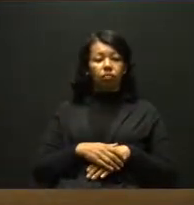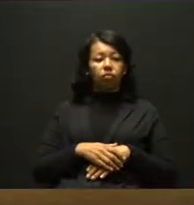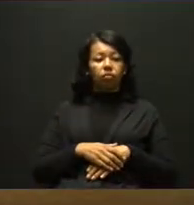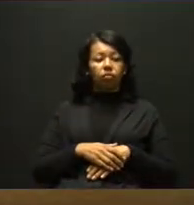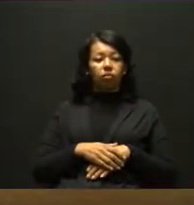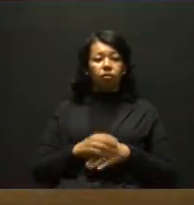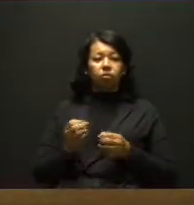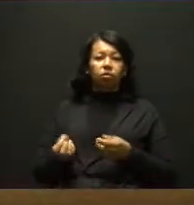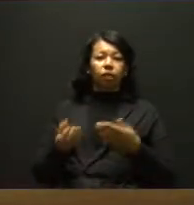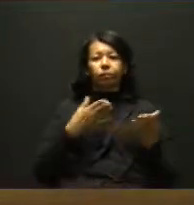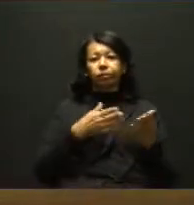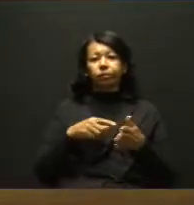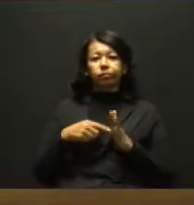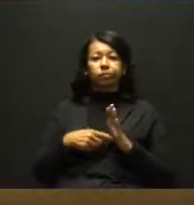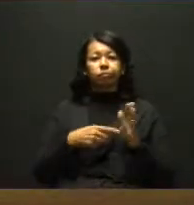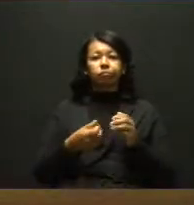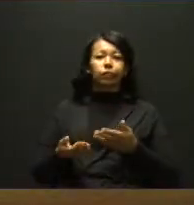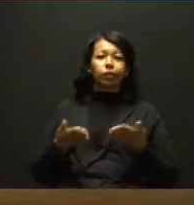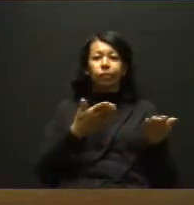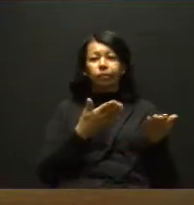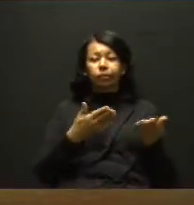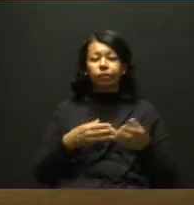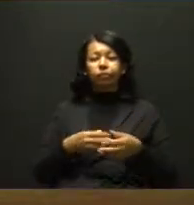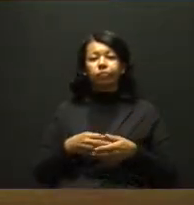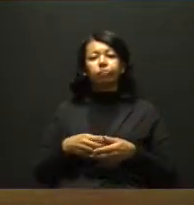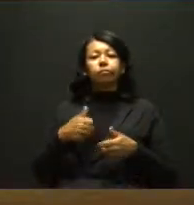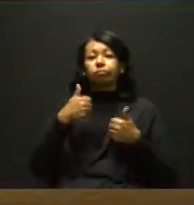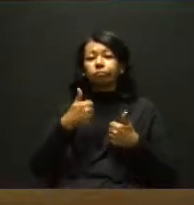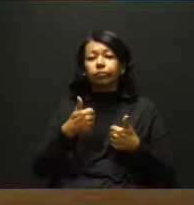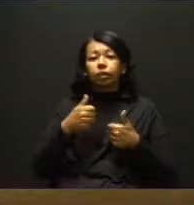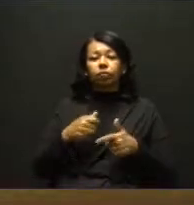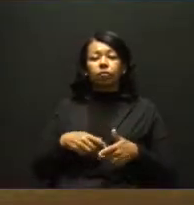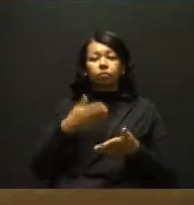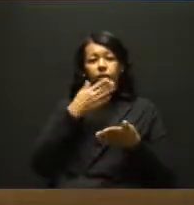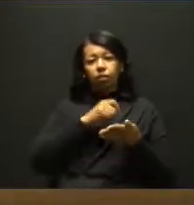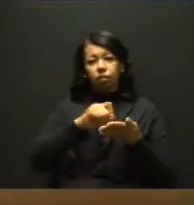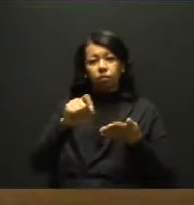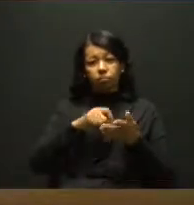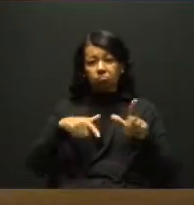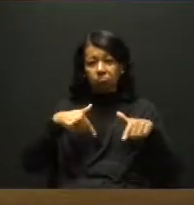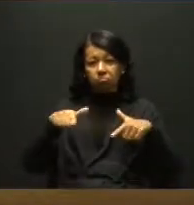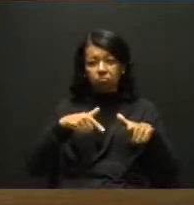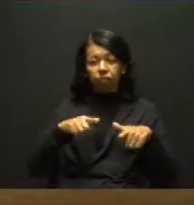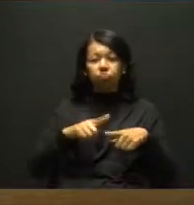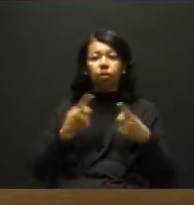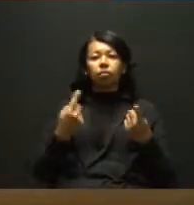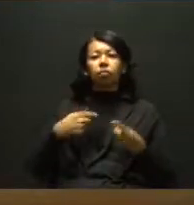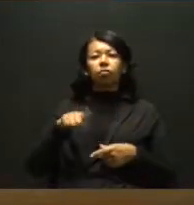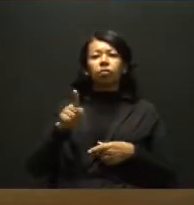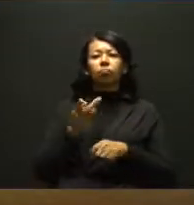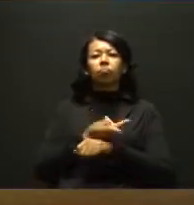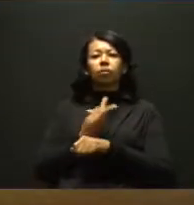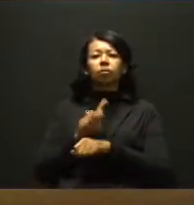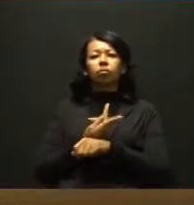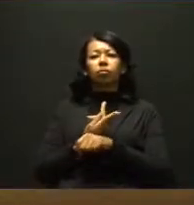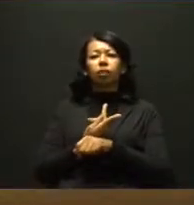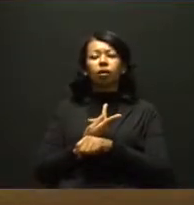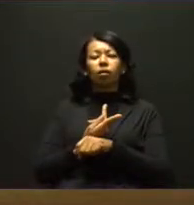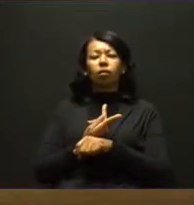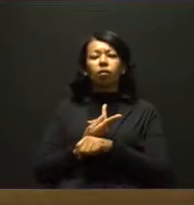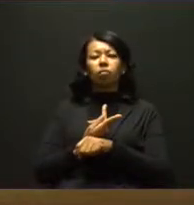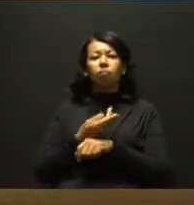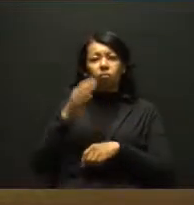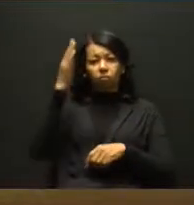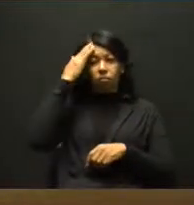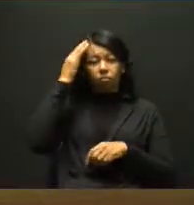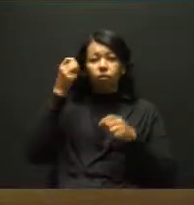indicação encaminham-se beleza e aí a gente vai procurar a monitorar